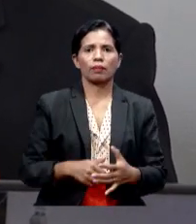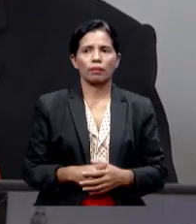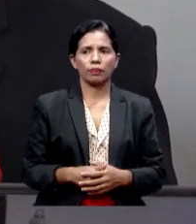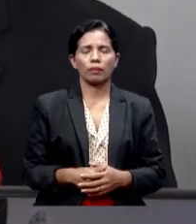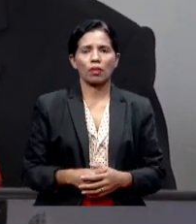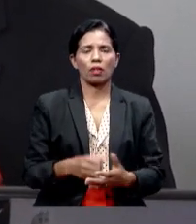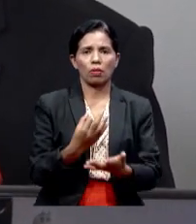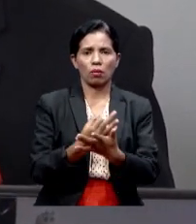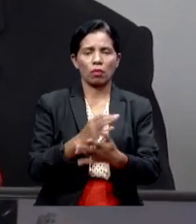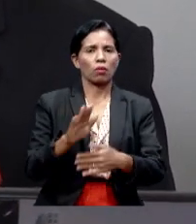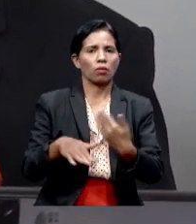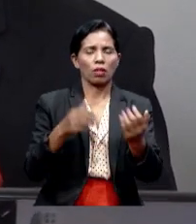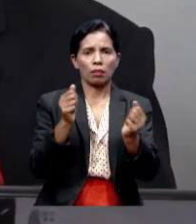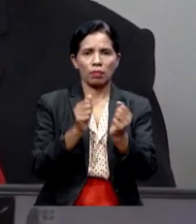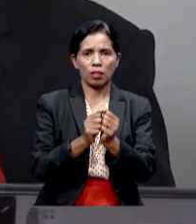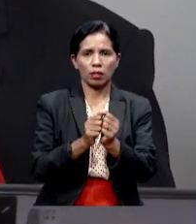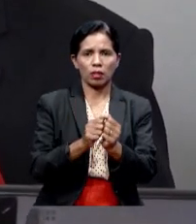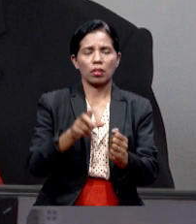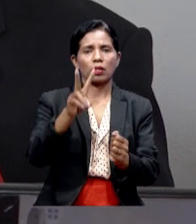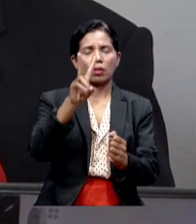total ne